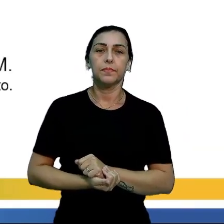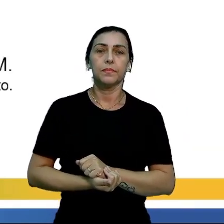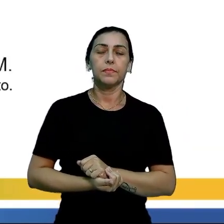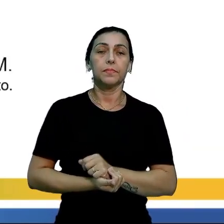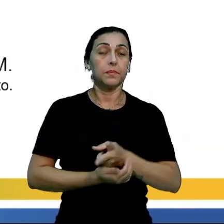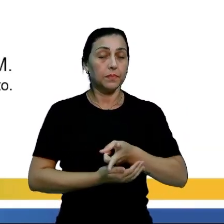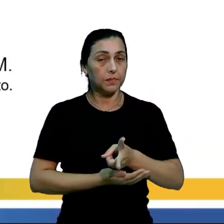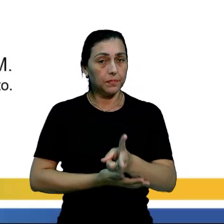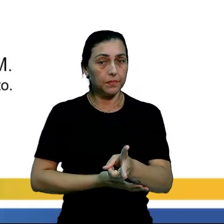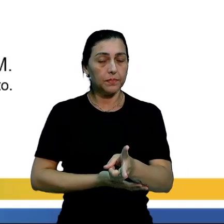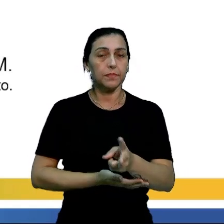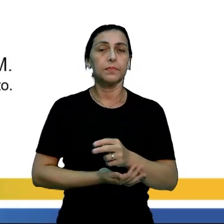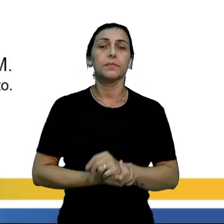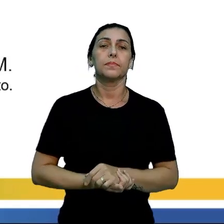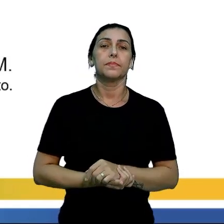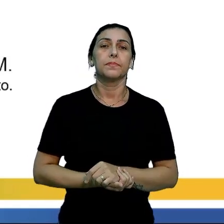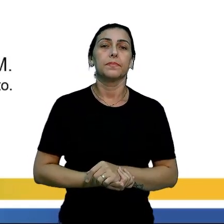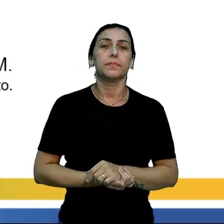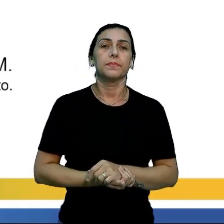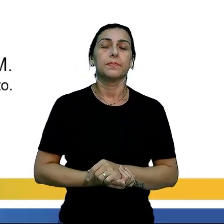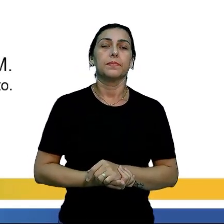Vamos dar continuidade aqui, né?